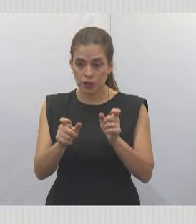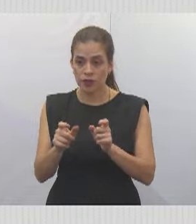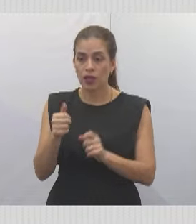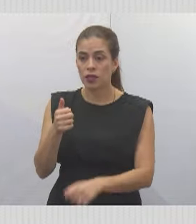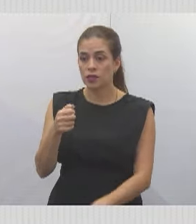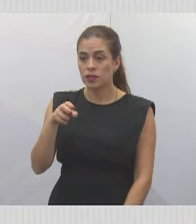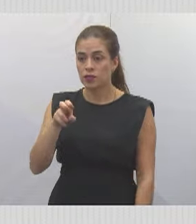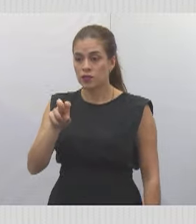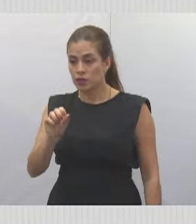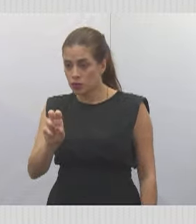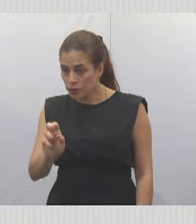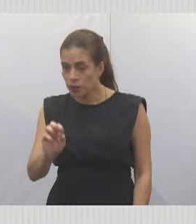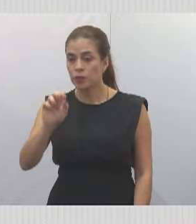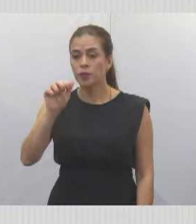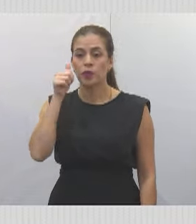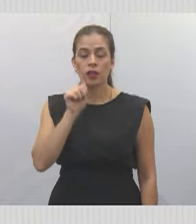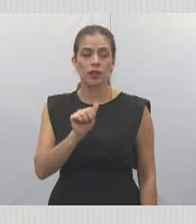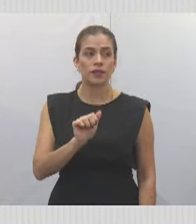125.416 mulheres e